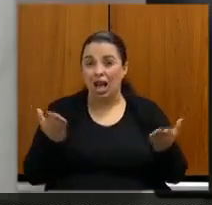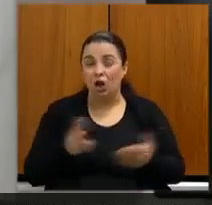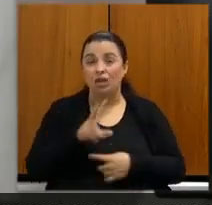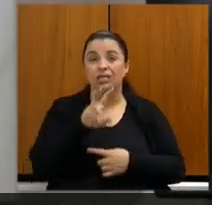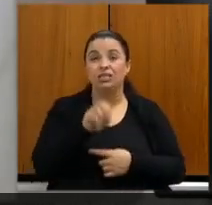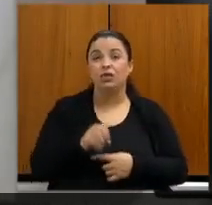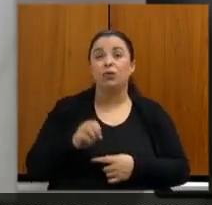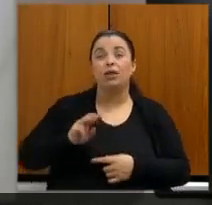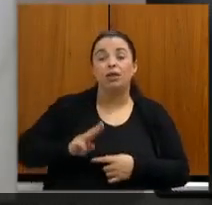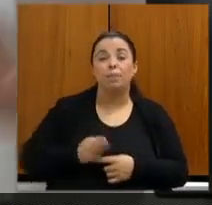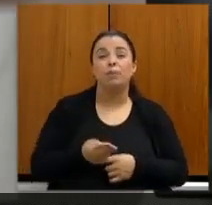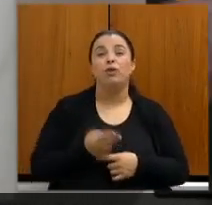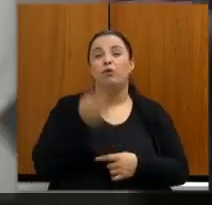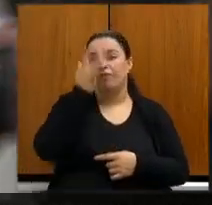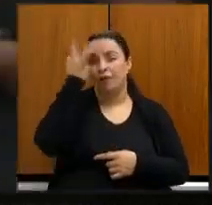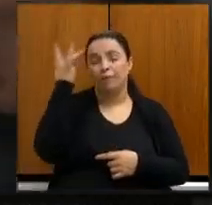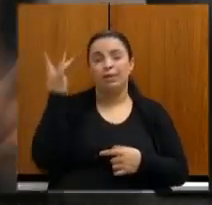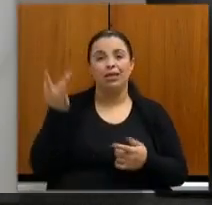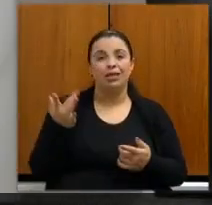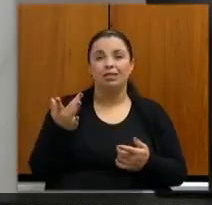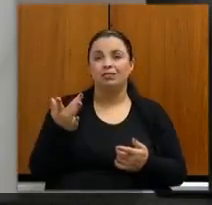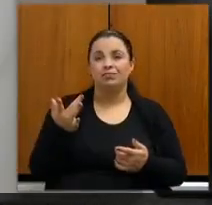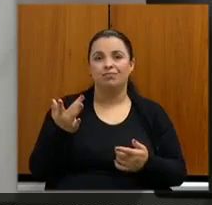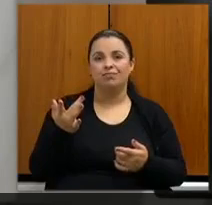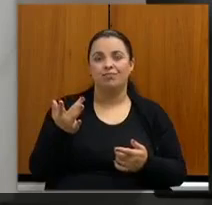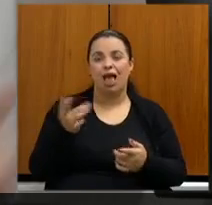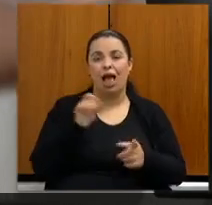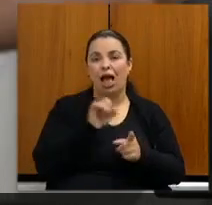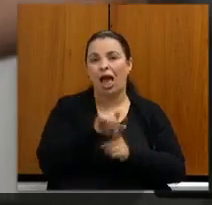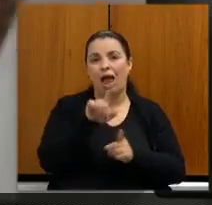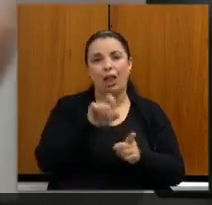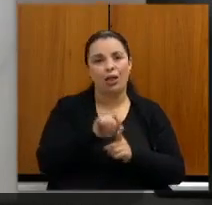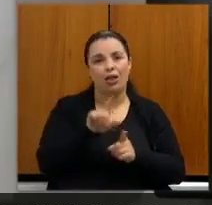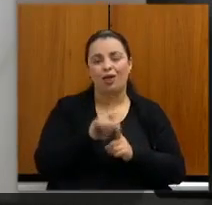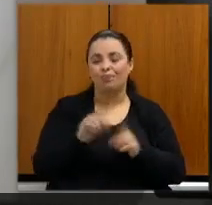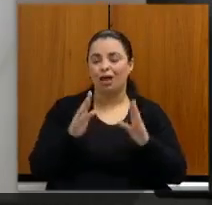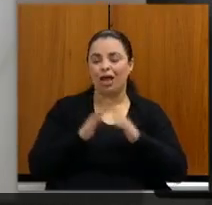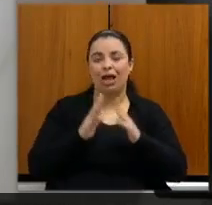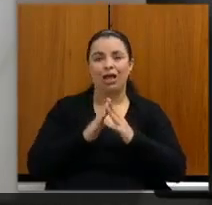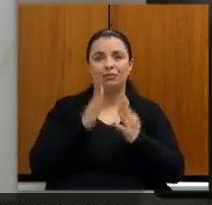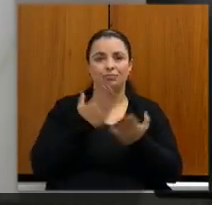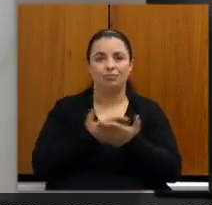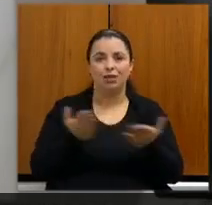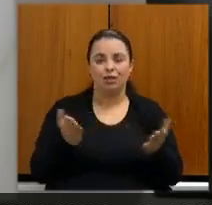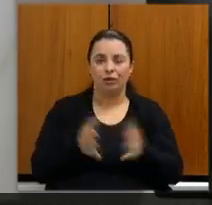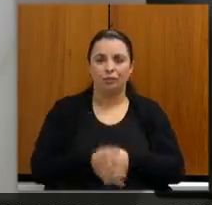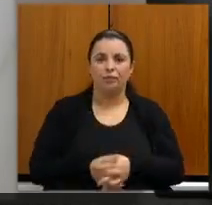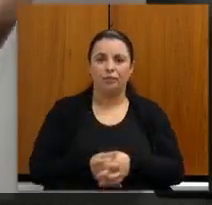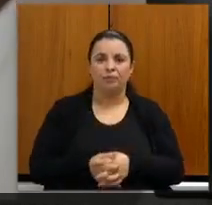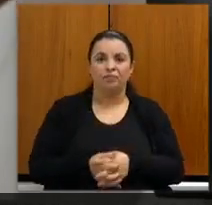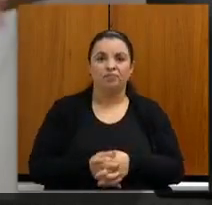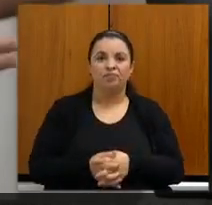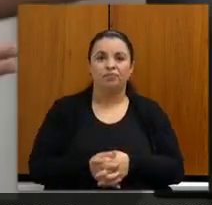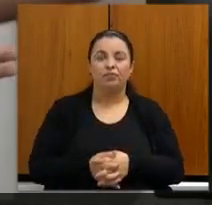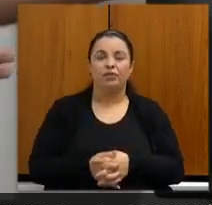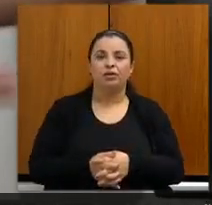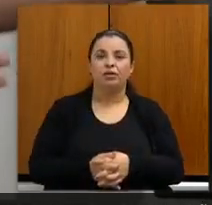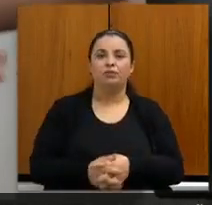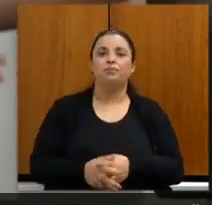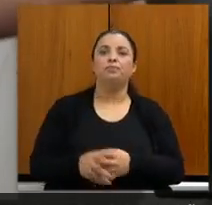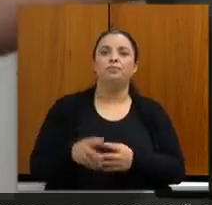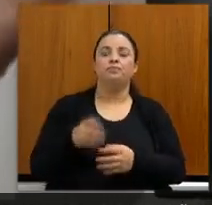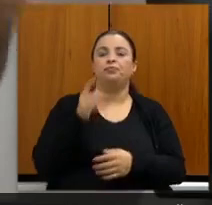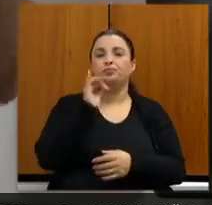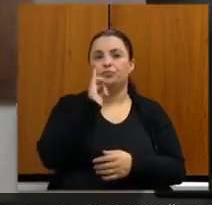lá pelo atual prefeito vittorio medioli depois Andreia vou fazer um pouquinho de história aqui para gente ver o que nós já conquistamos